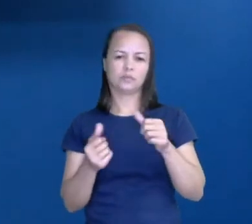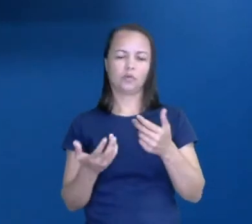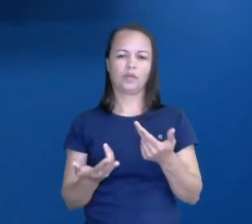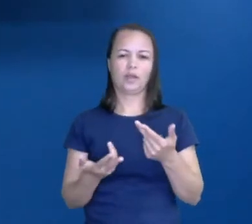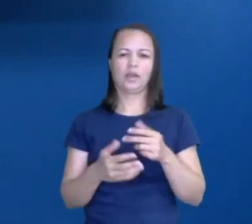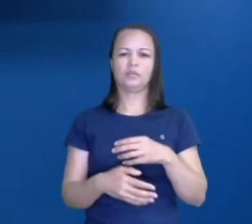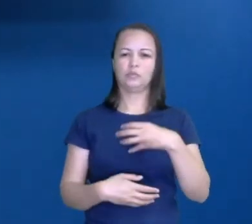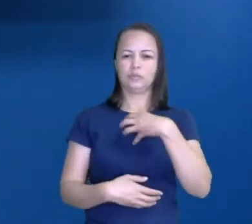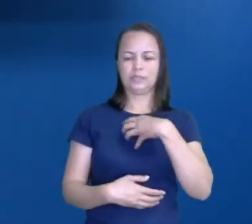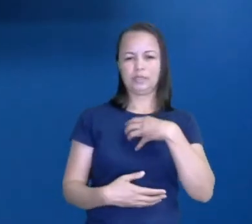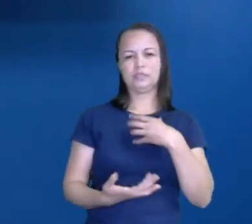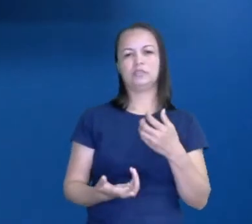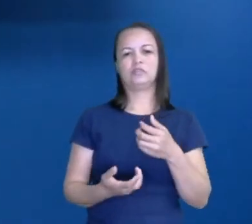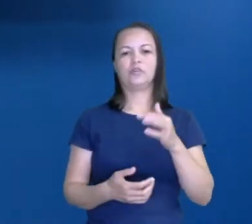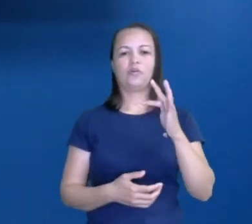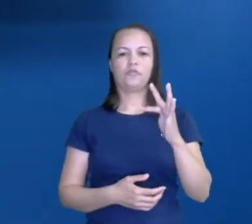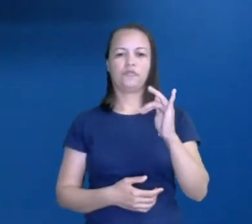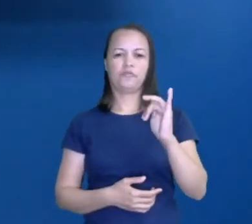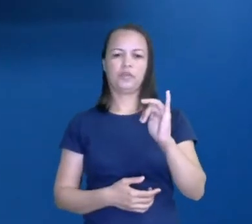em sentido